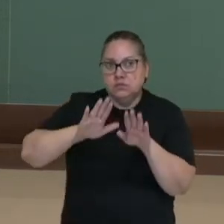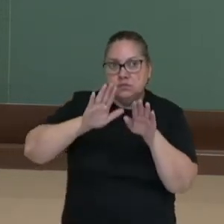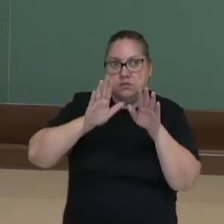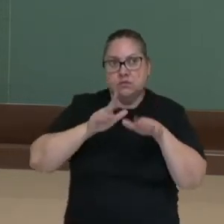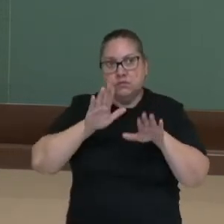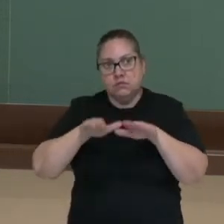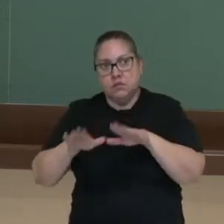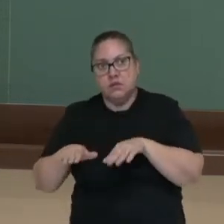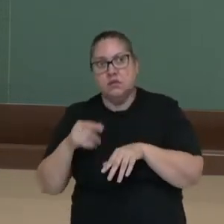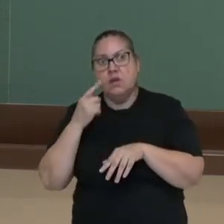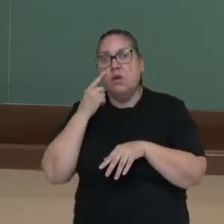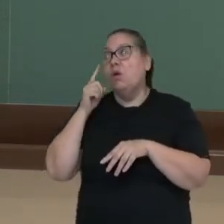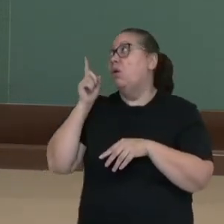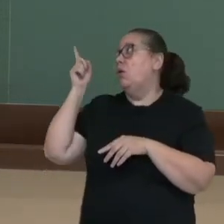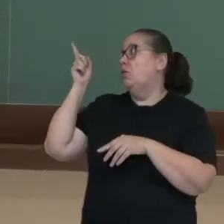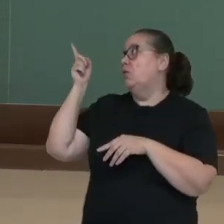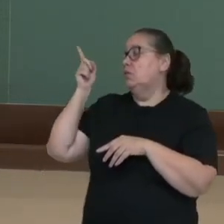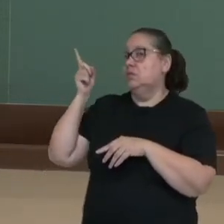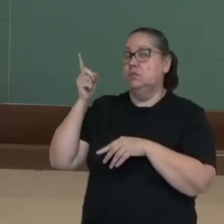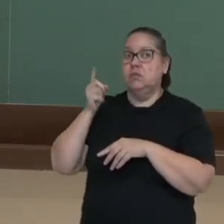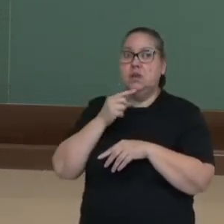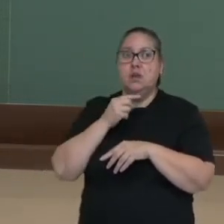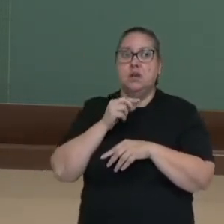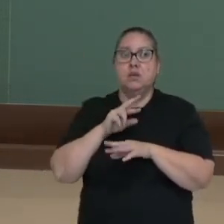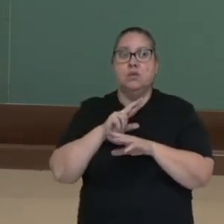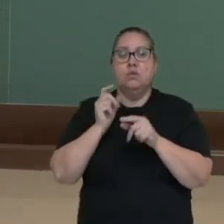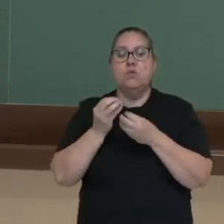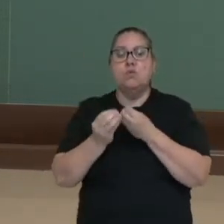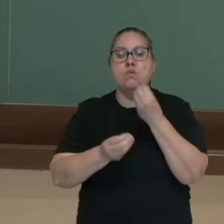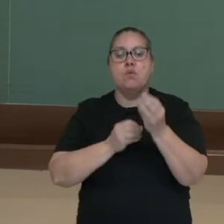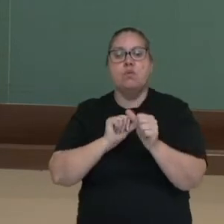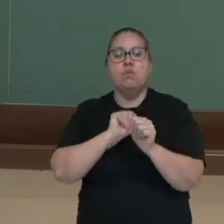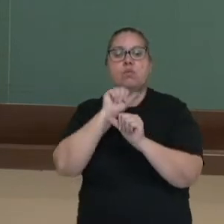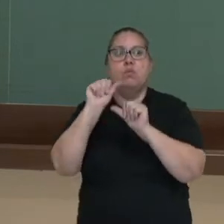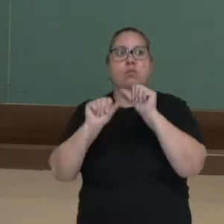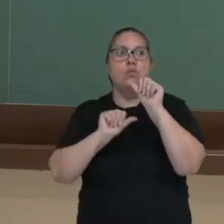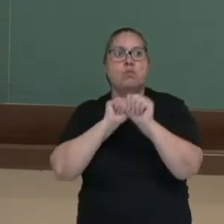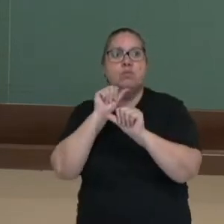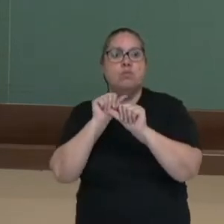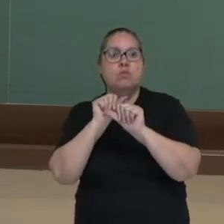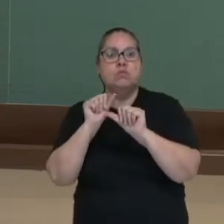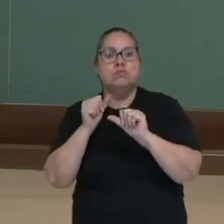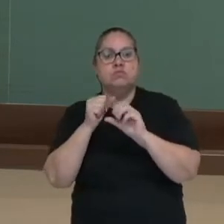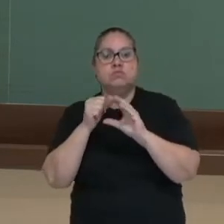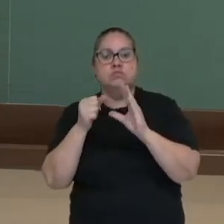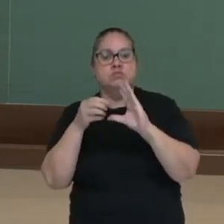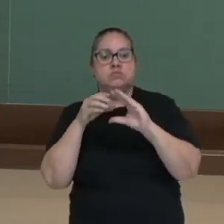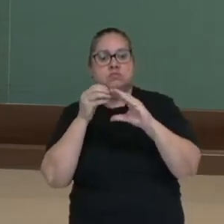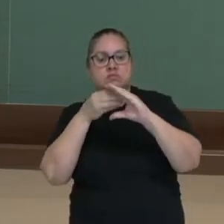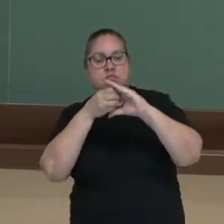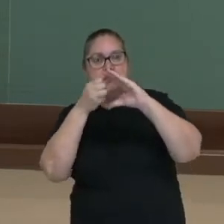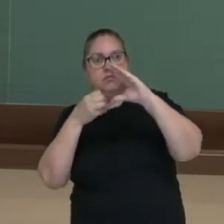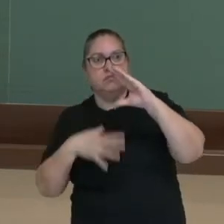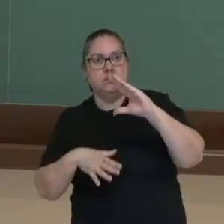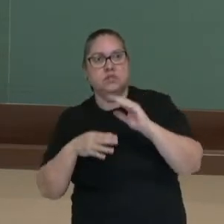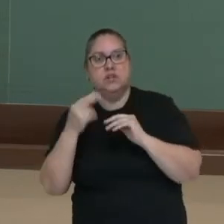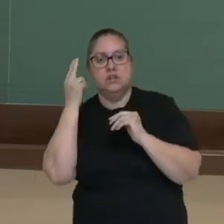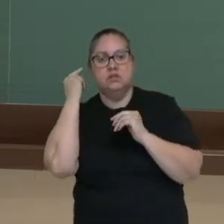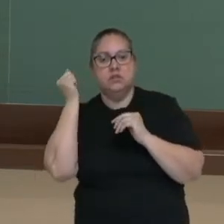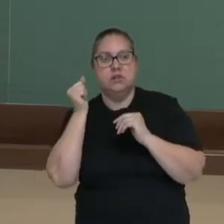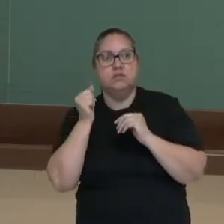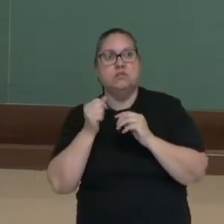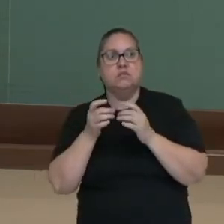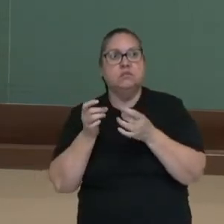mostra bem para nós essa ideia ali de como altera as características naturais do meio ambiente, né, com o